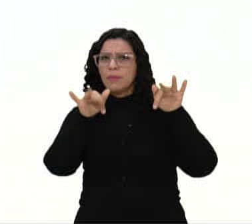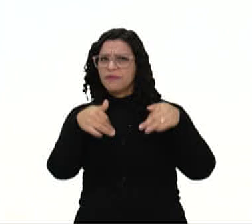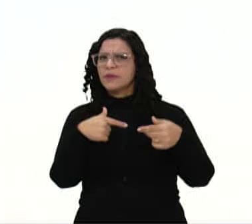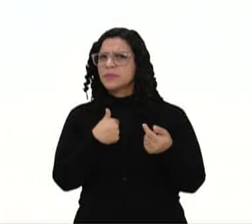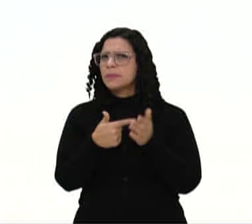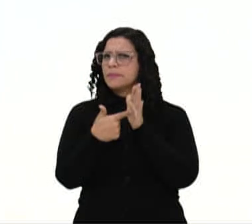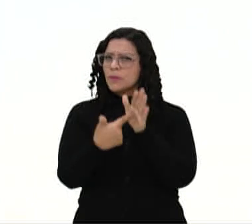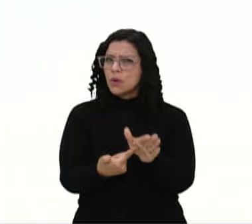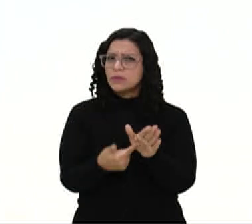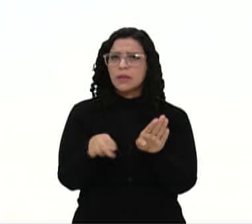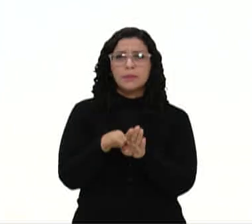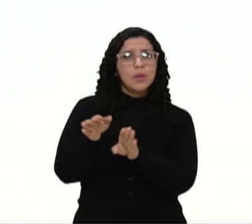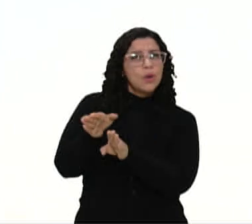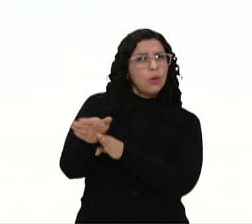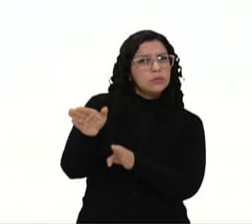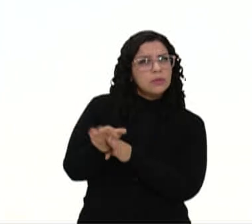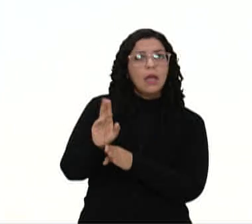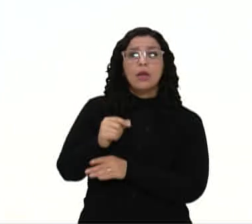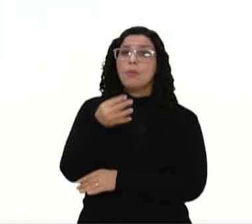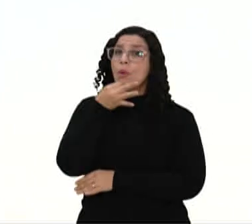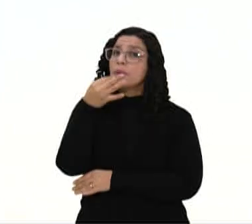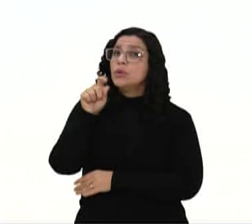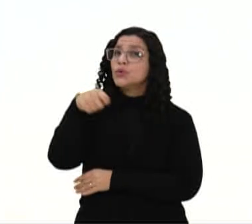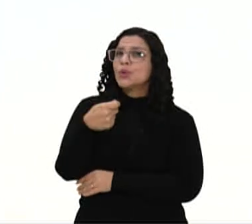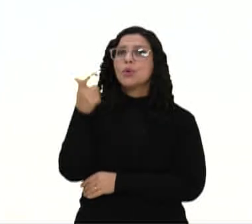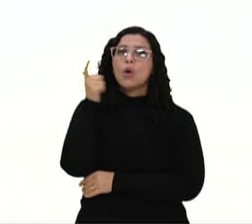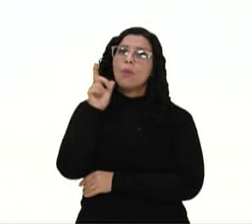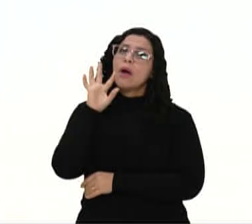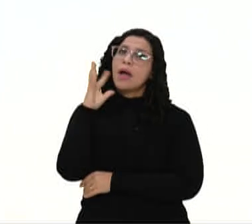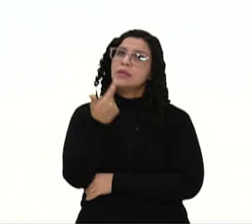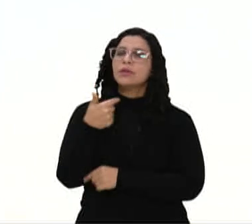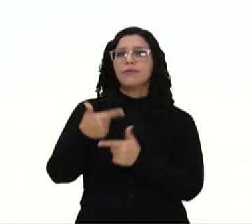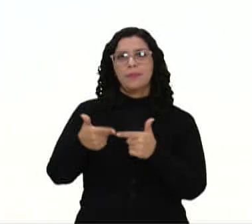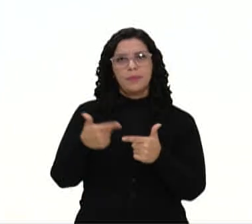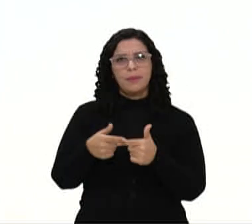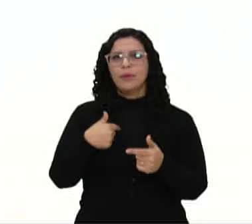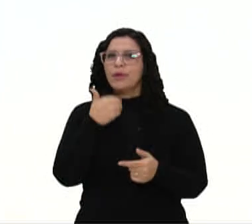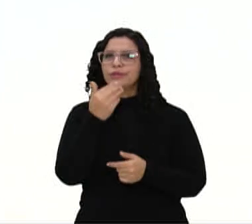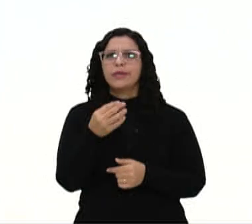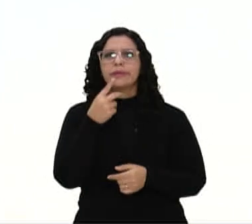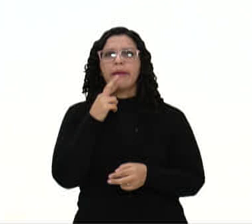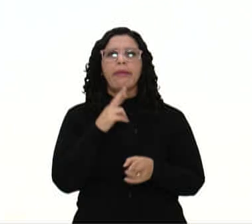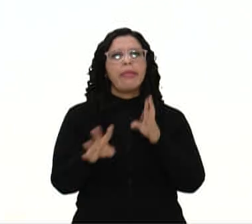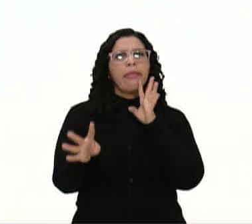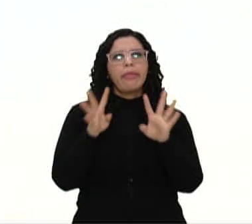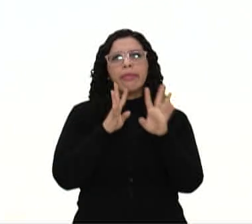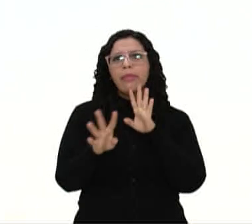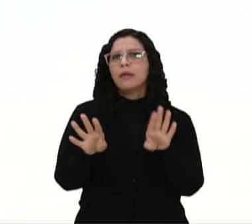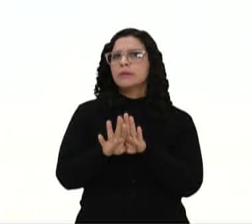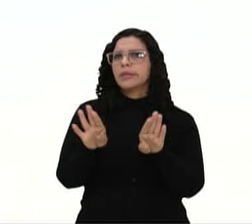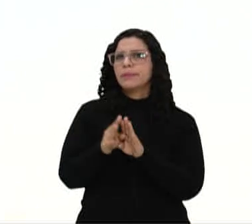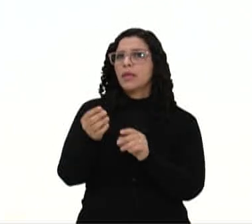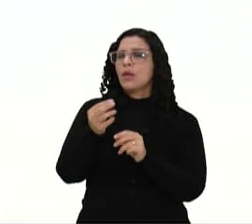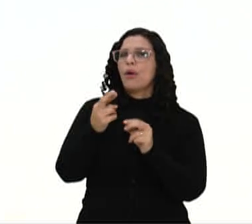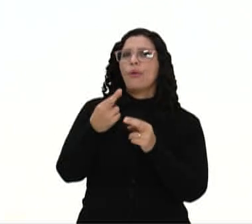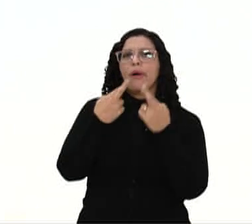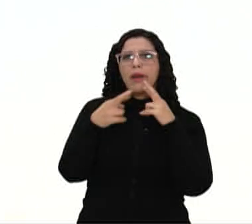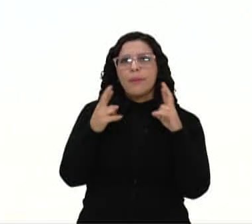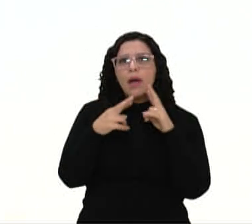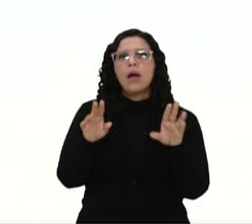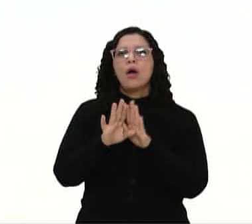do texto, é apresentar uma sugestão. Não basta apenas argumentar, opinar, mostrar a reivindicação, ou